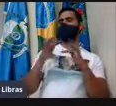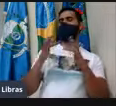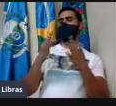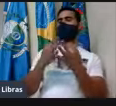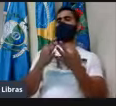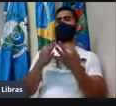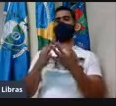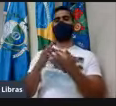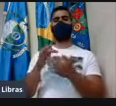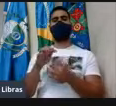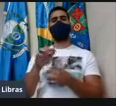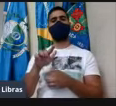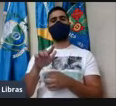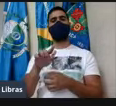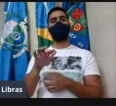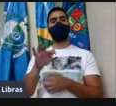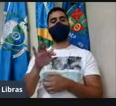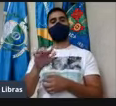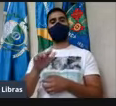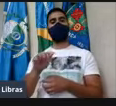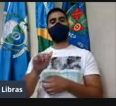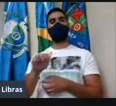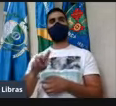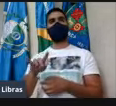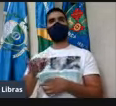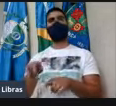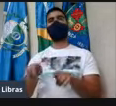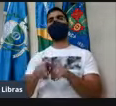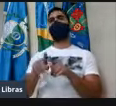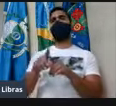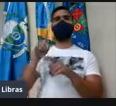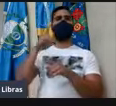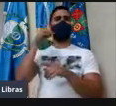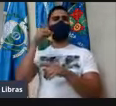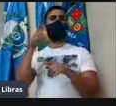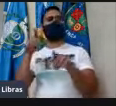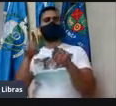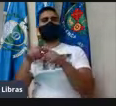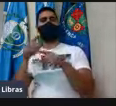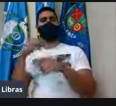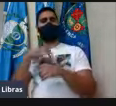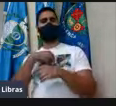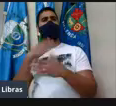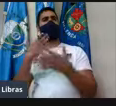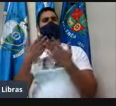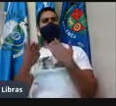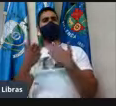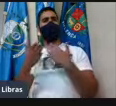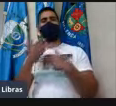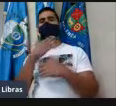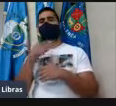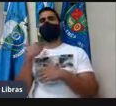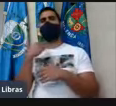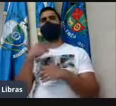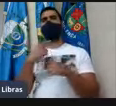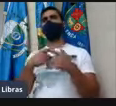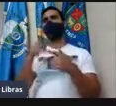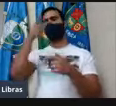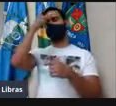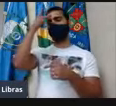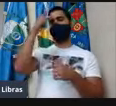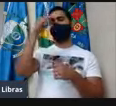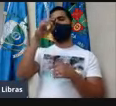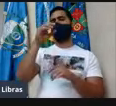justiça, dizer que toda a advocacia de Valença também sentiu a perda da Flávia, a passagem dela, era oficial de